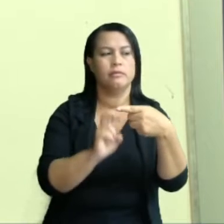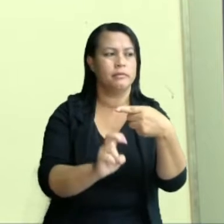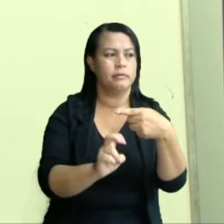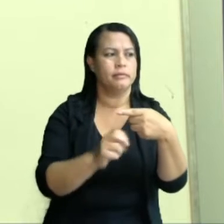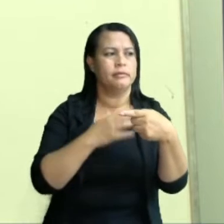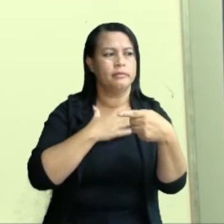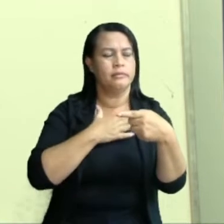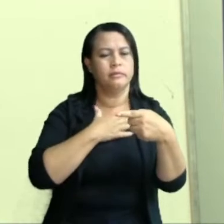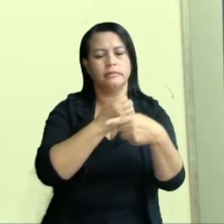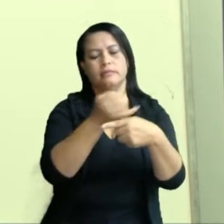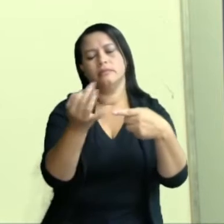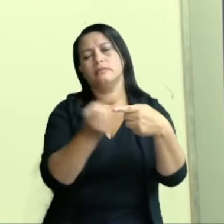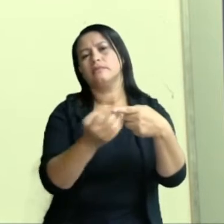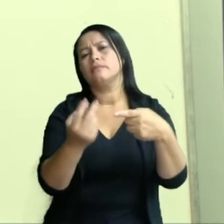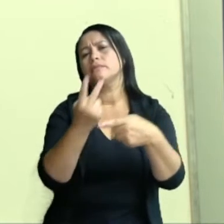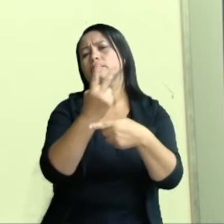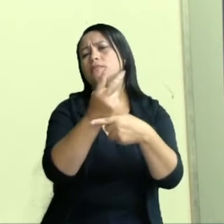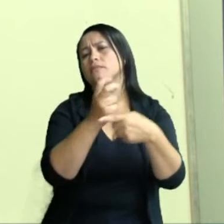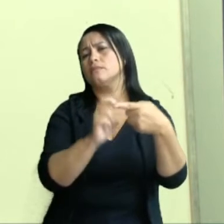minha fração.